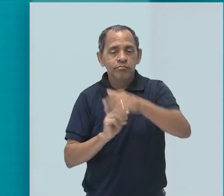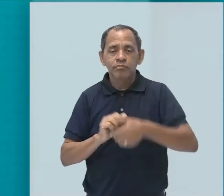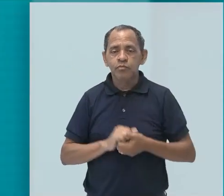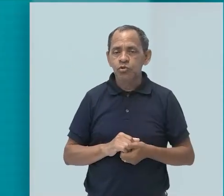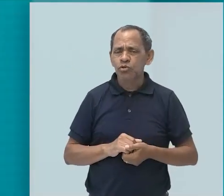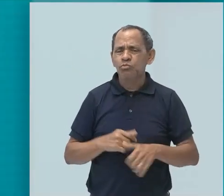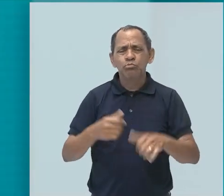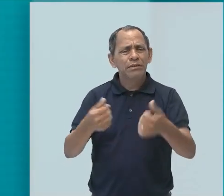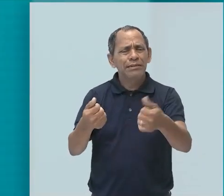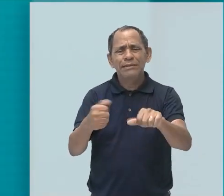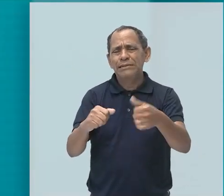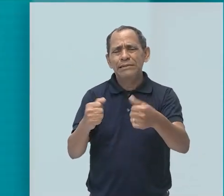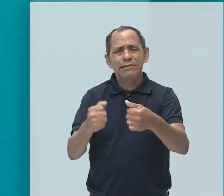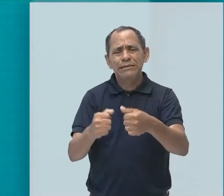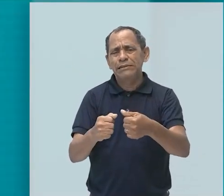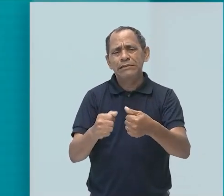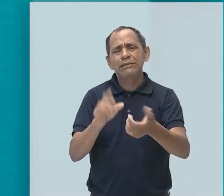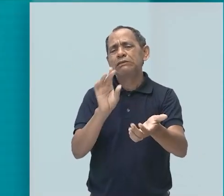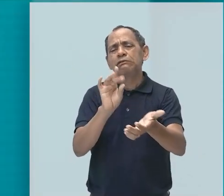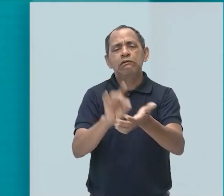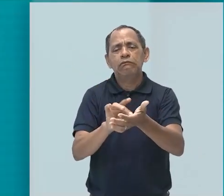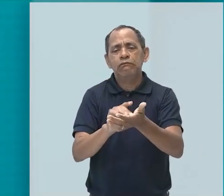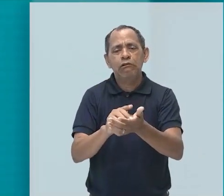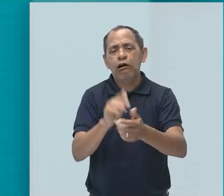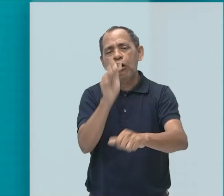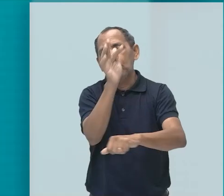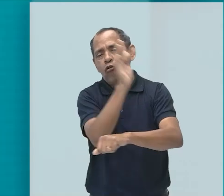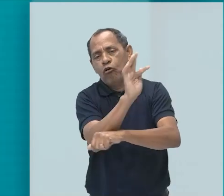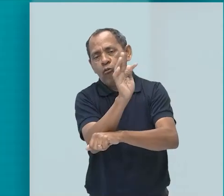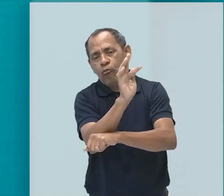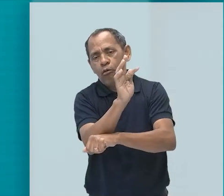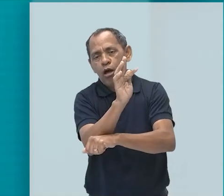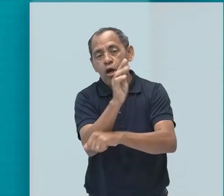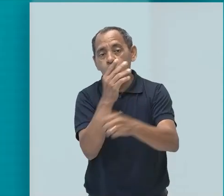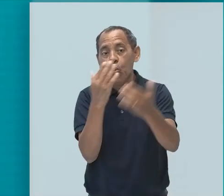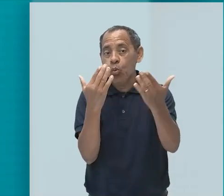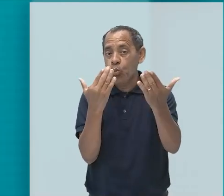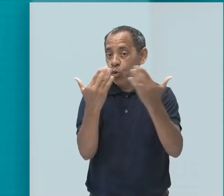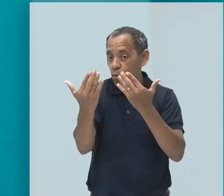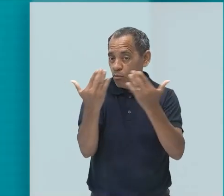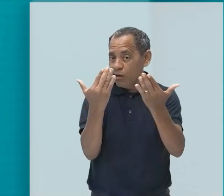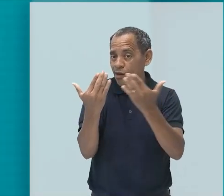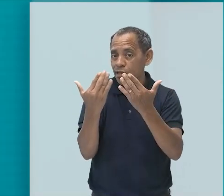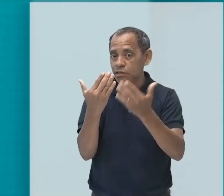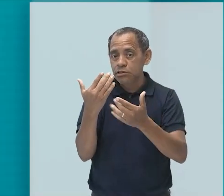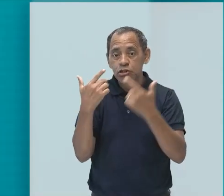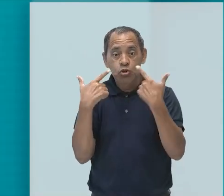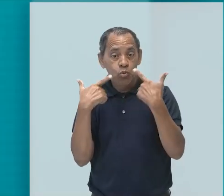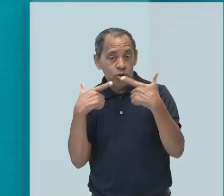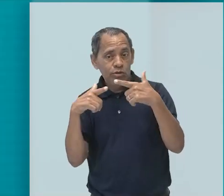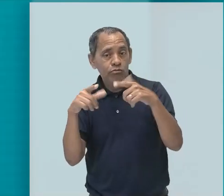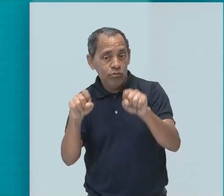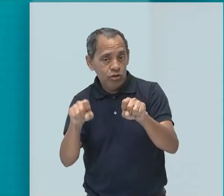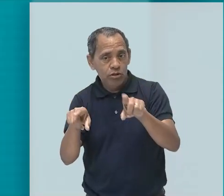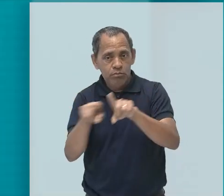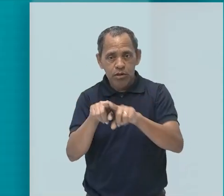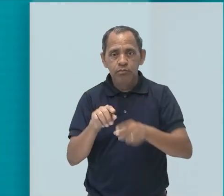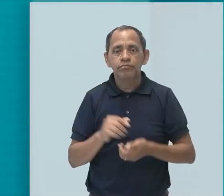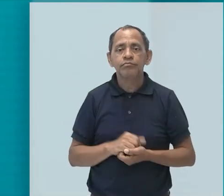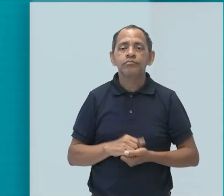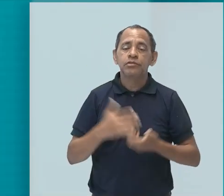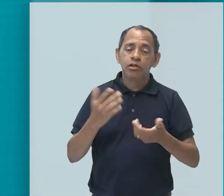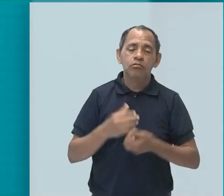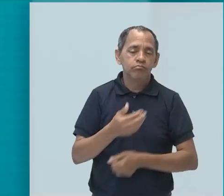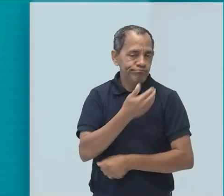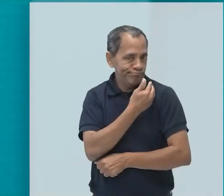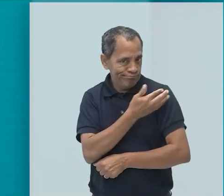necessariamente precisa ser formal do ponto de vista linguístico. E, então, o preconceito linguístico